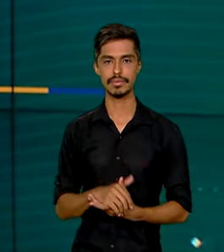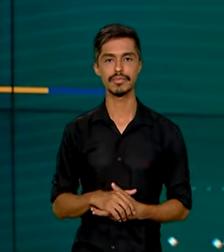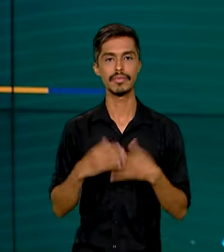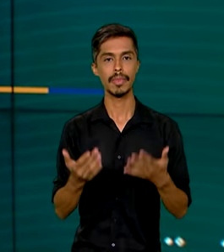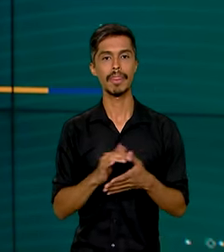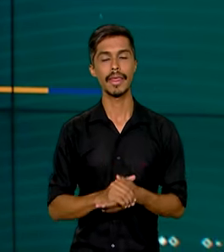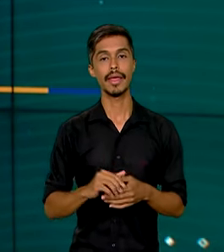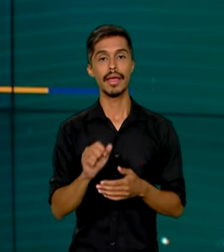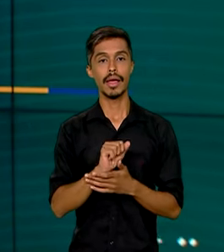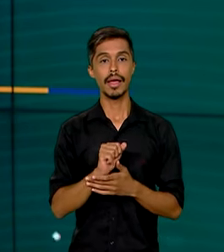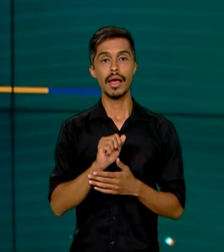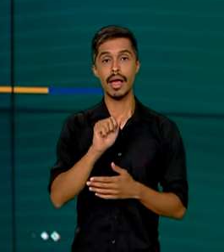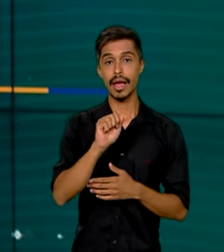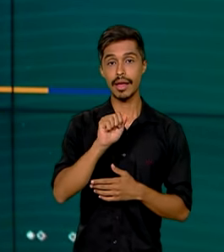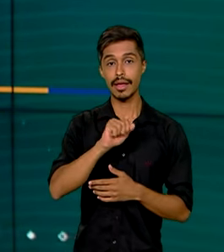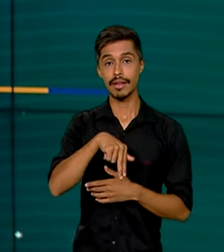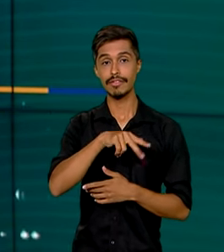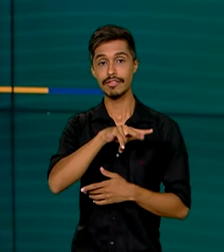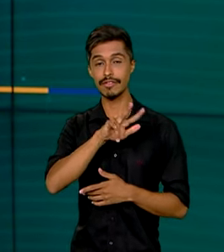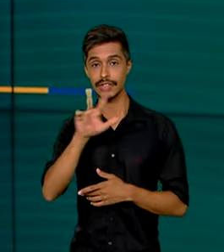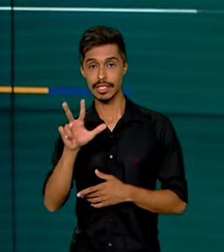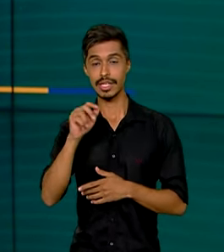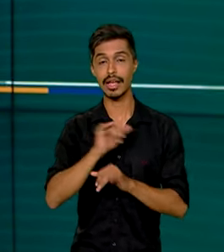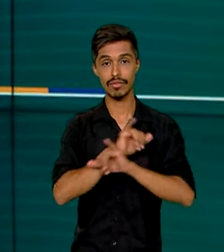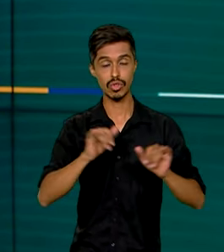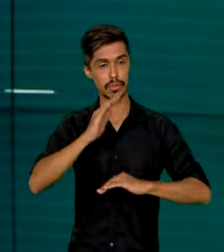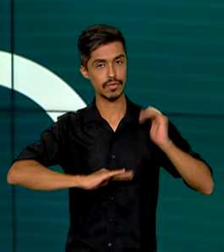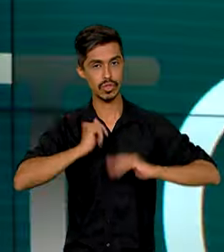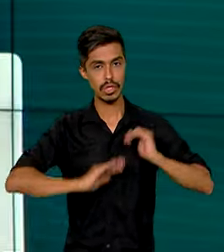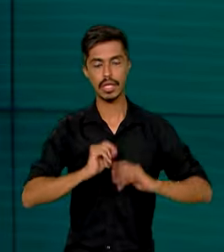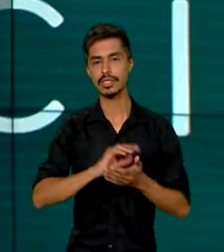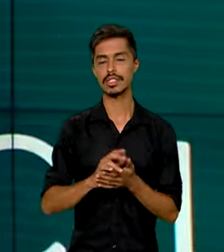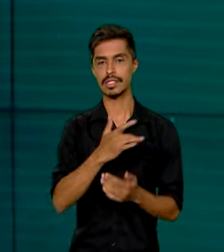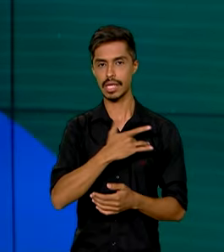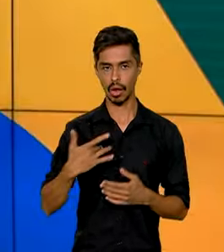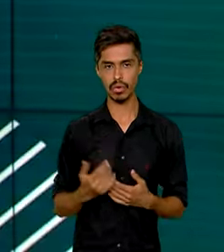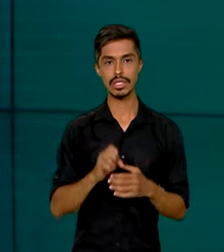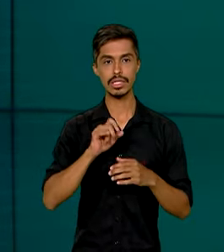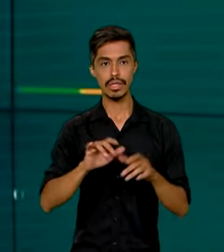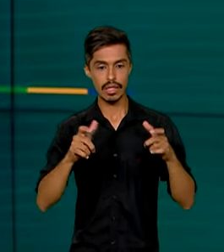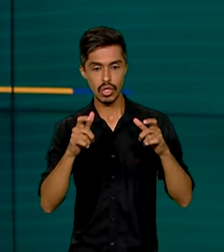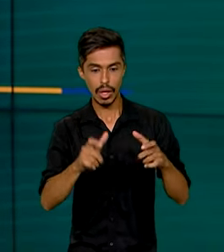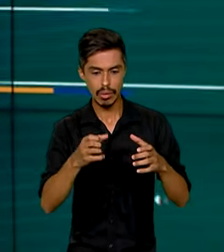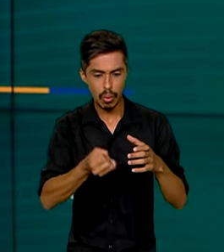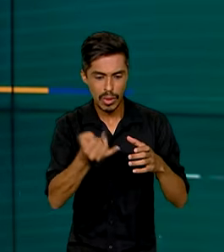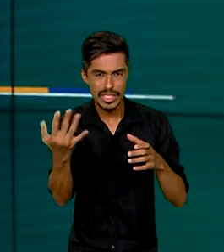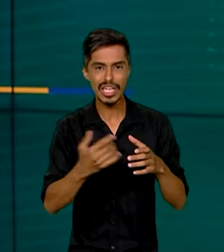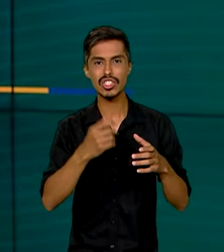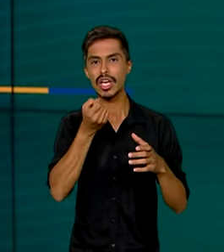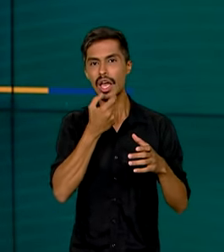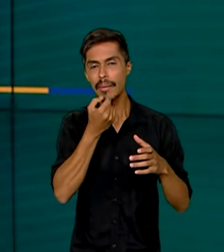a Agência Nacional de Vigilância Sanitária alertou Profissionais de Saúde e a população sobre lotes falsificados de dois